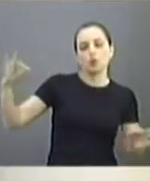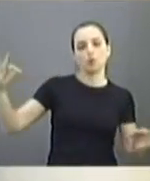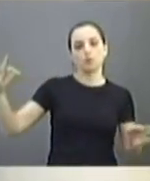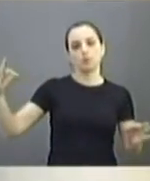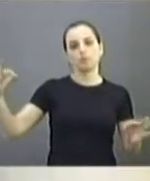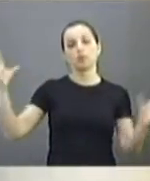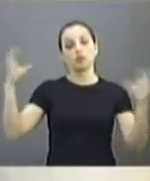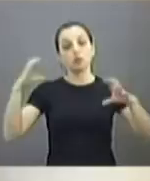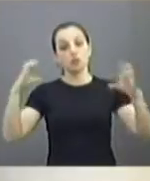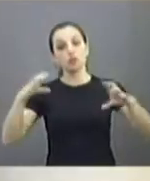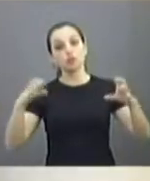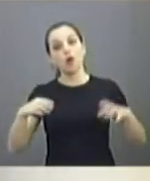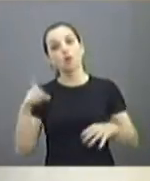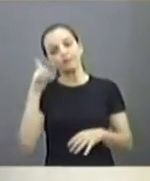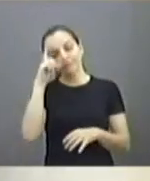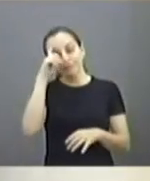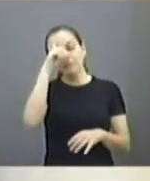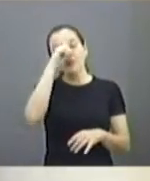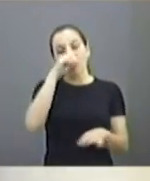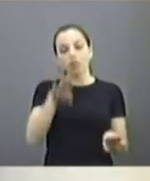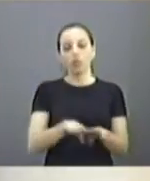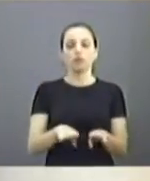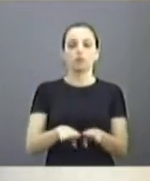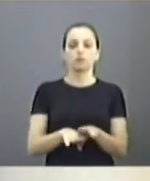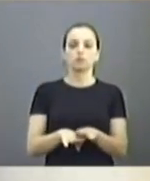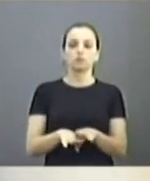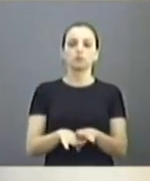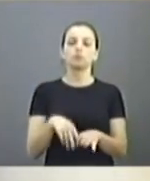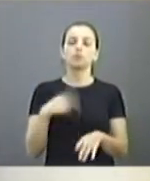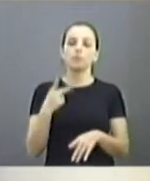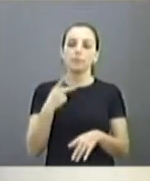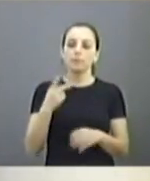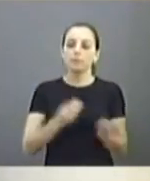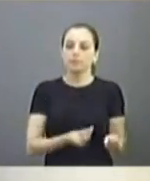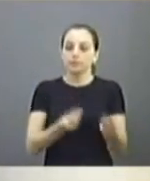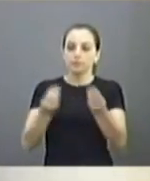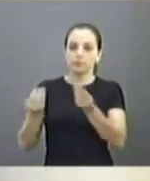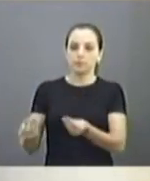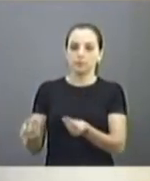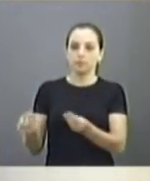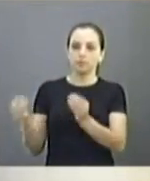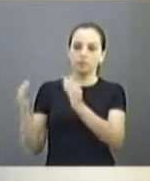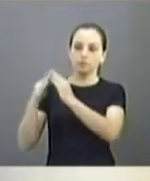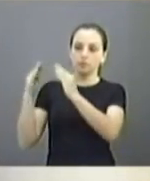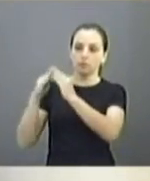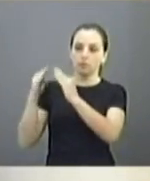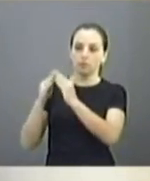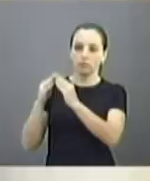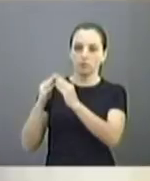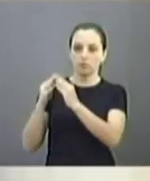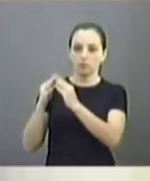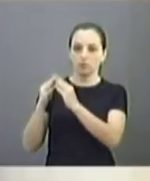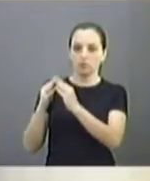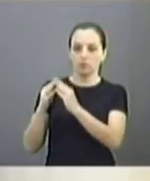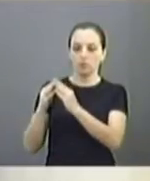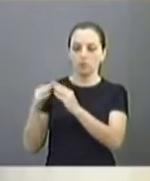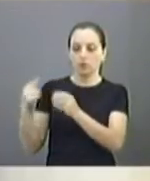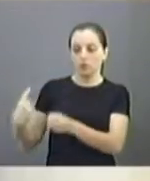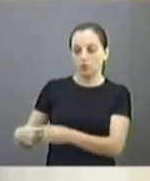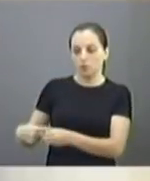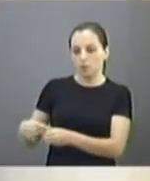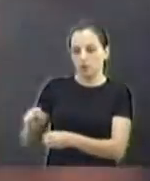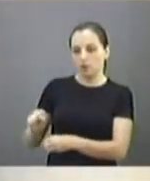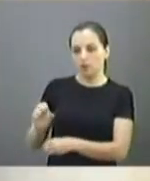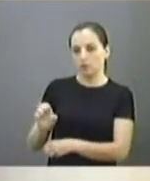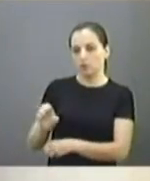são nessas condições também que temos que falar aqui, que foram entregues as casas no Selmi Day.